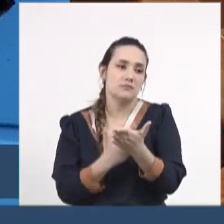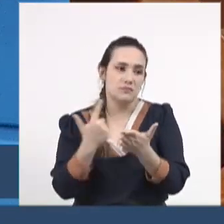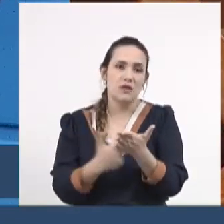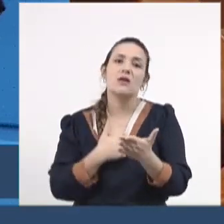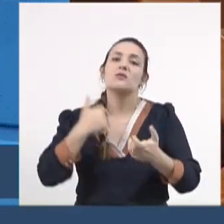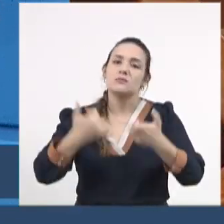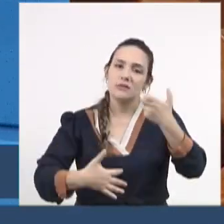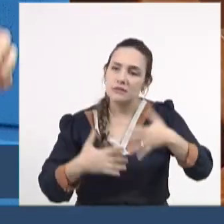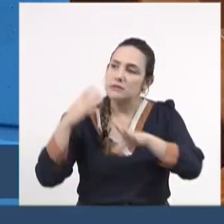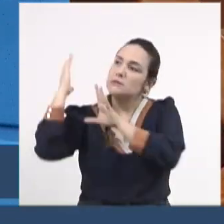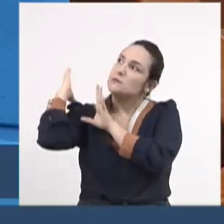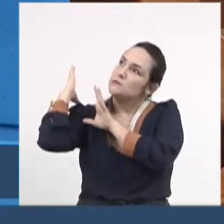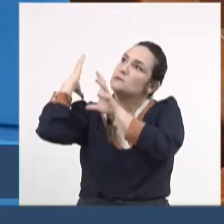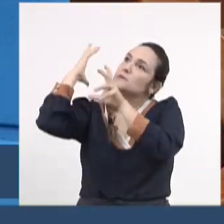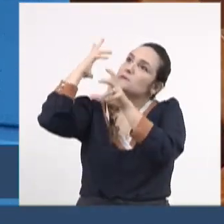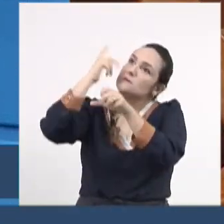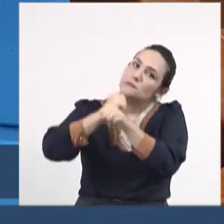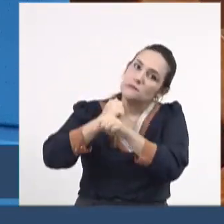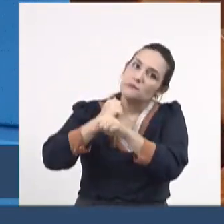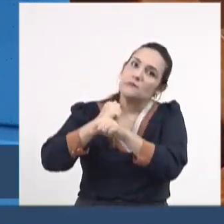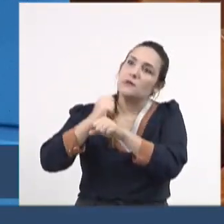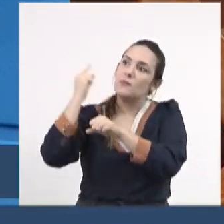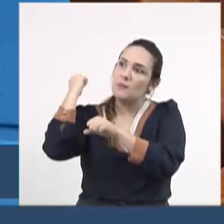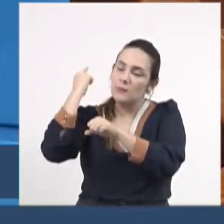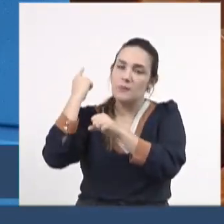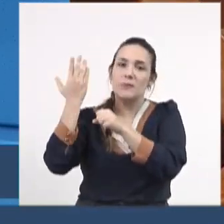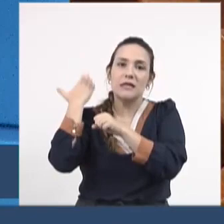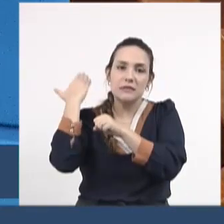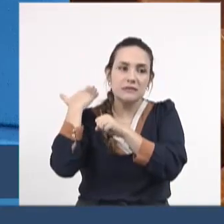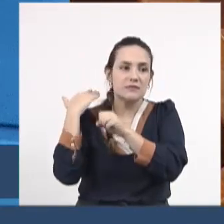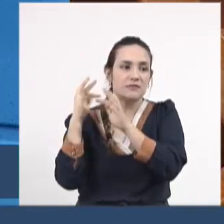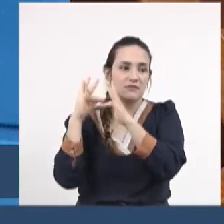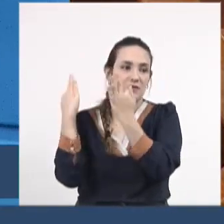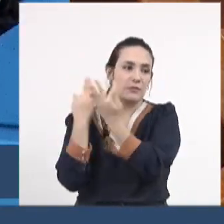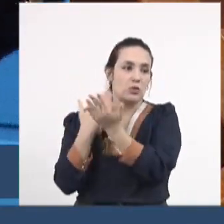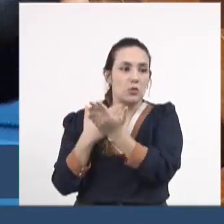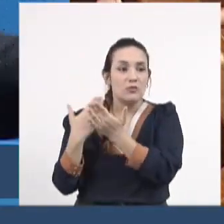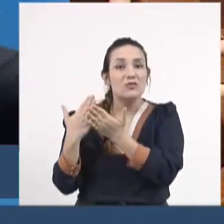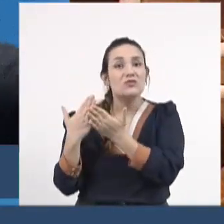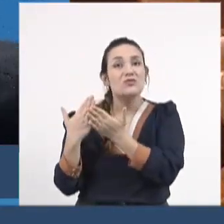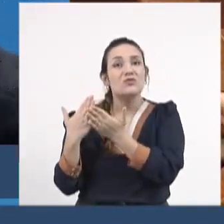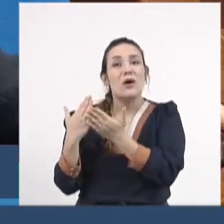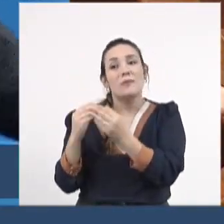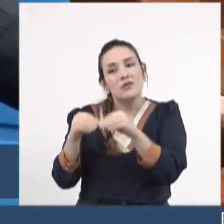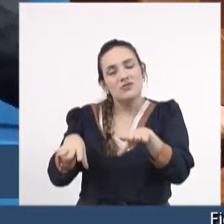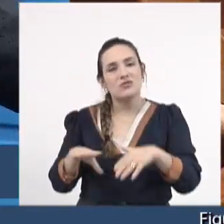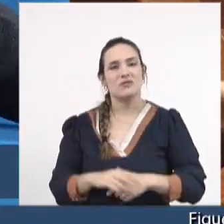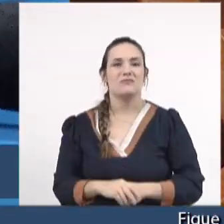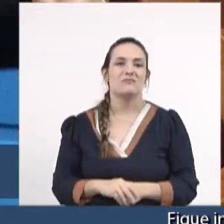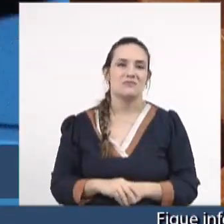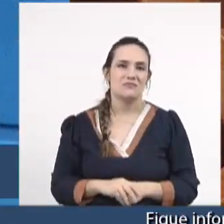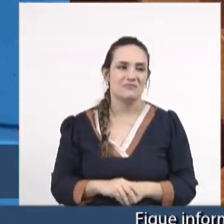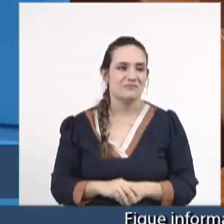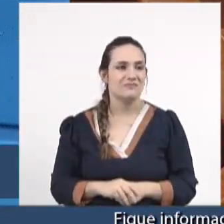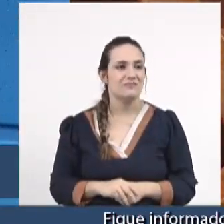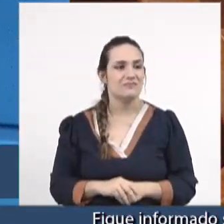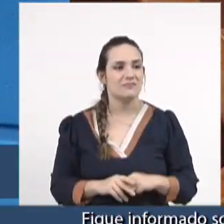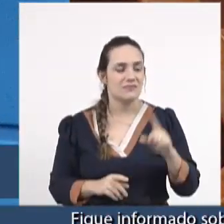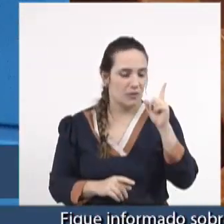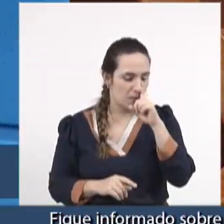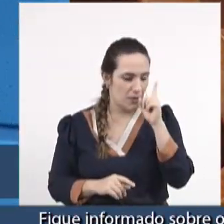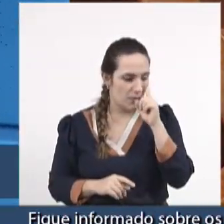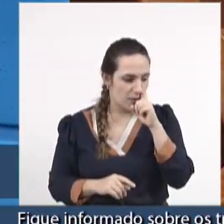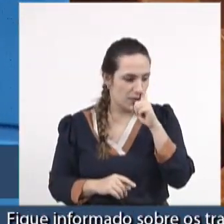histórico desde a época da família, quando a família começou a ser esfacelada, por assim dizer. Né? Quando a mãe